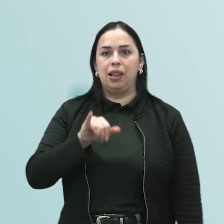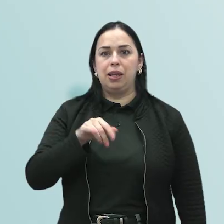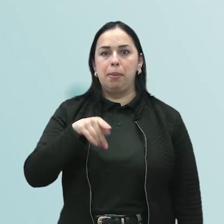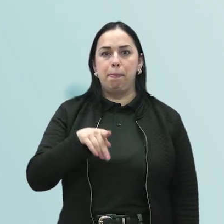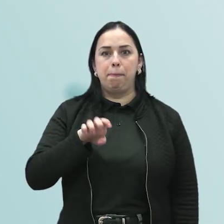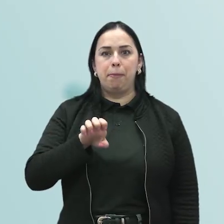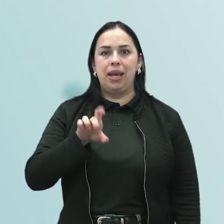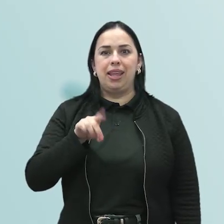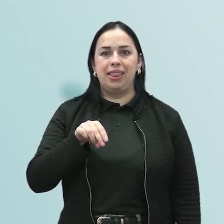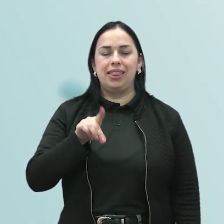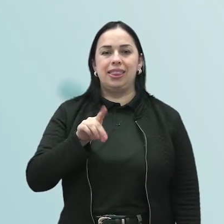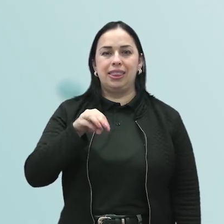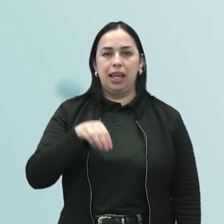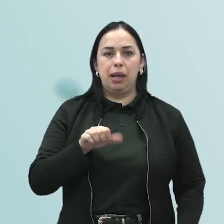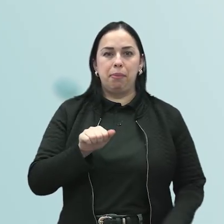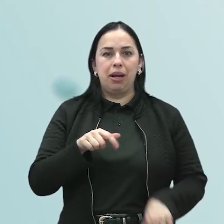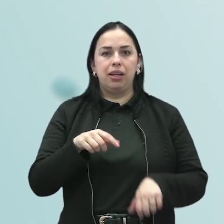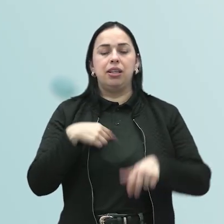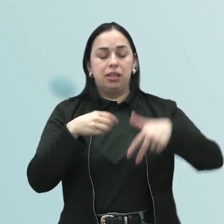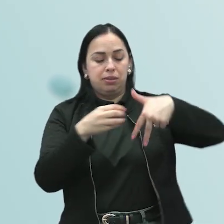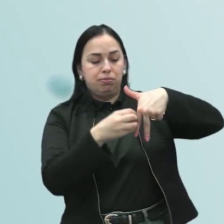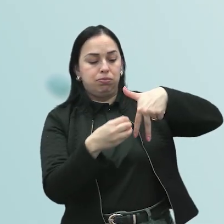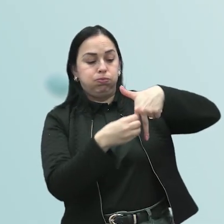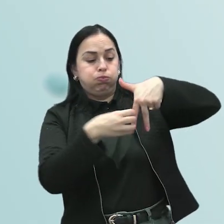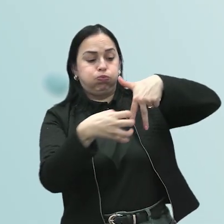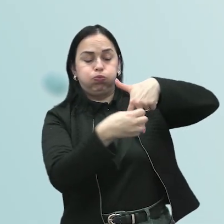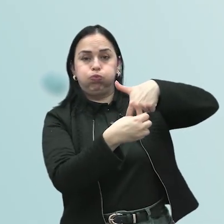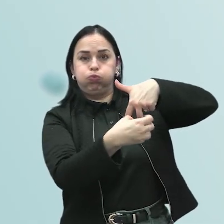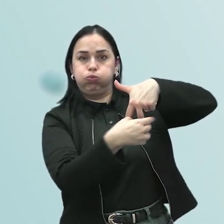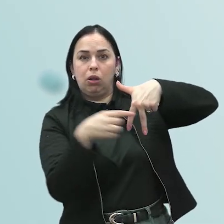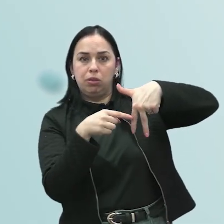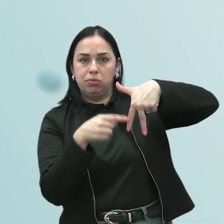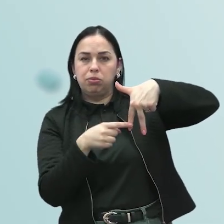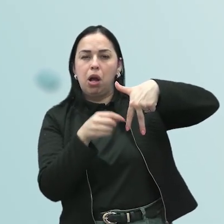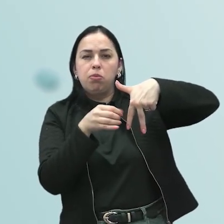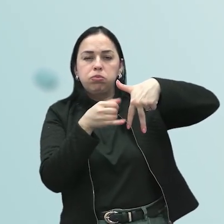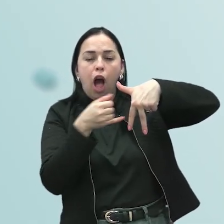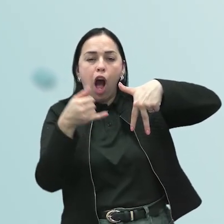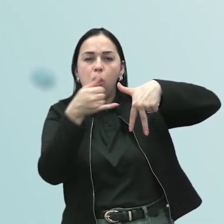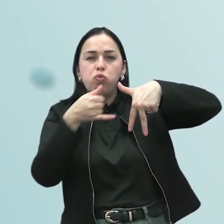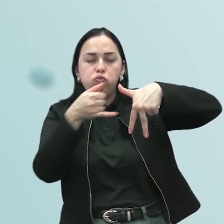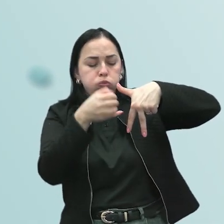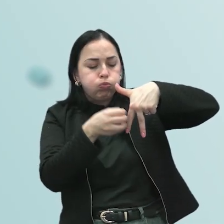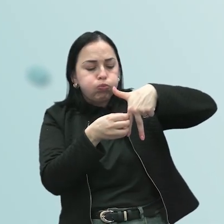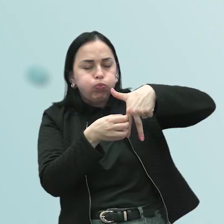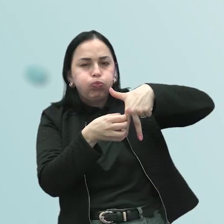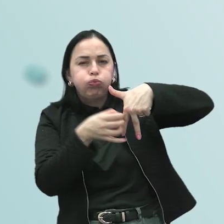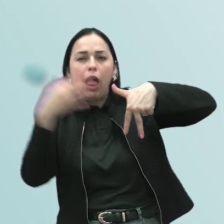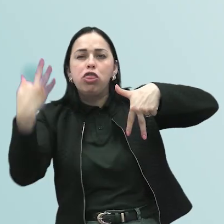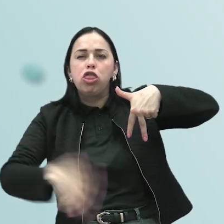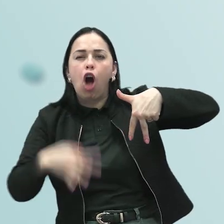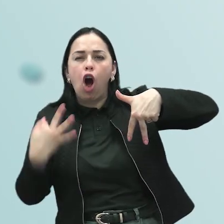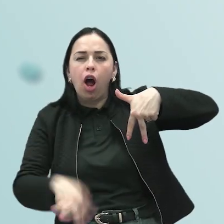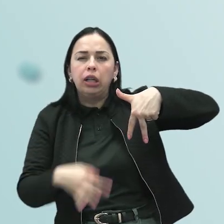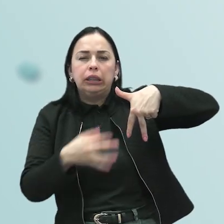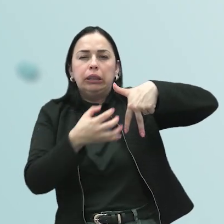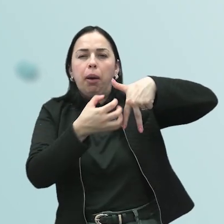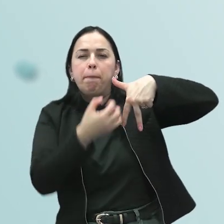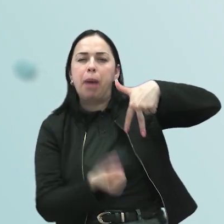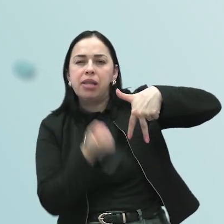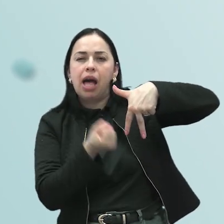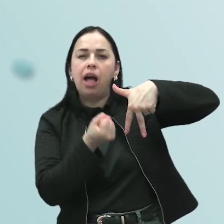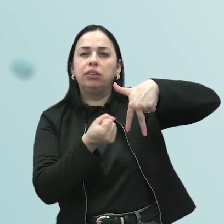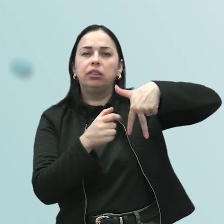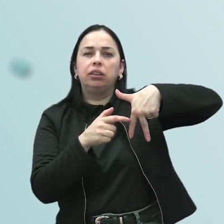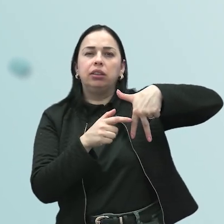ser uma condição crônica que acomete os membros inferiores, esse tecido gorduroso, ele inflamado, vai gerar dor, sensação de peso